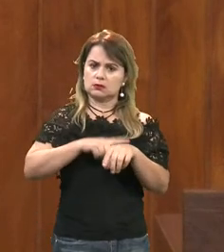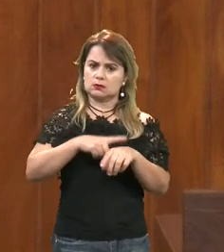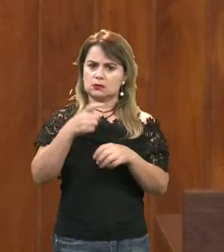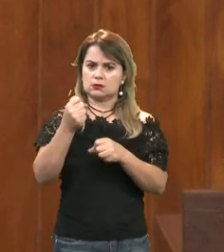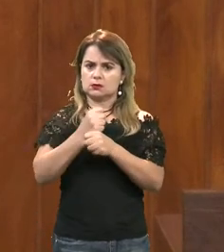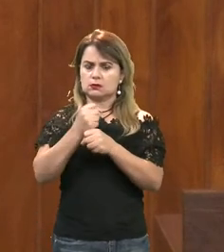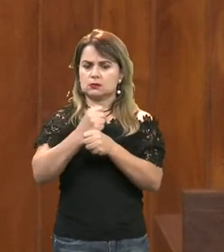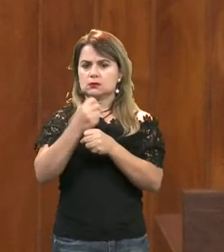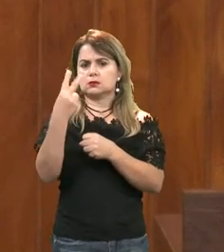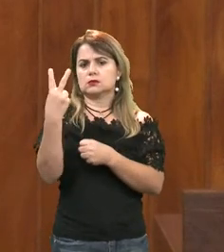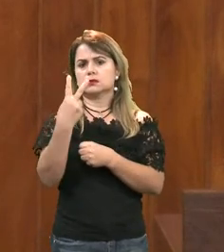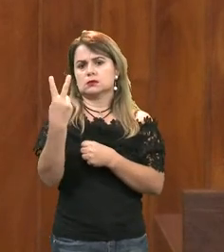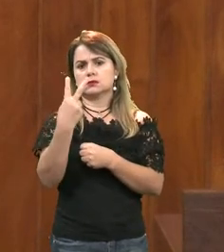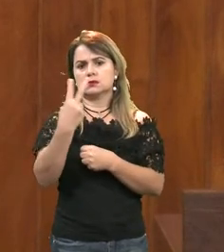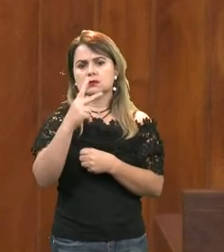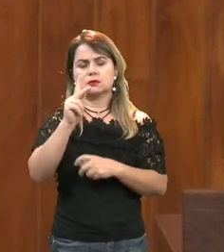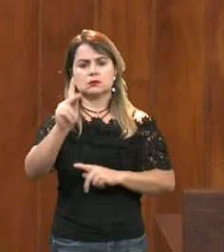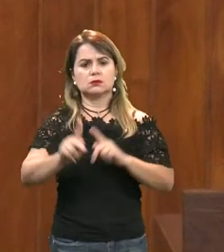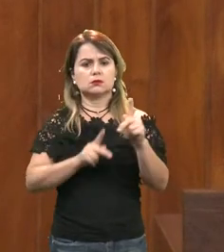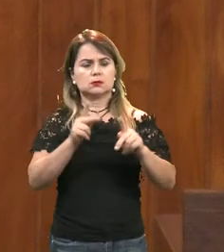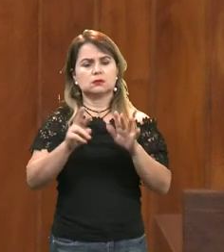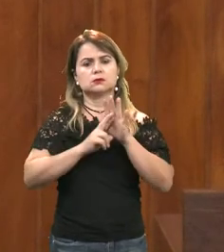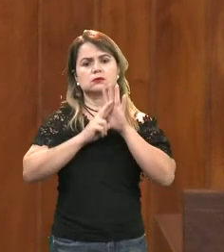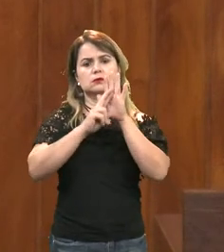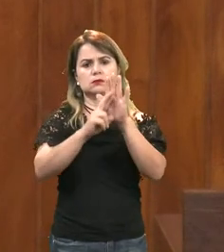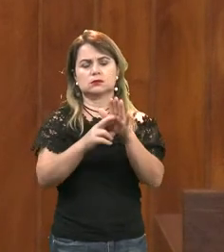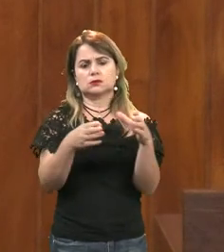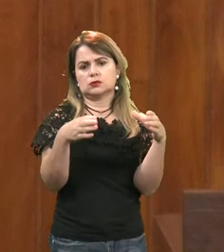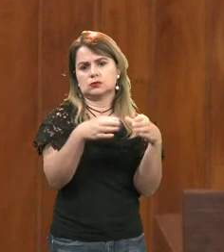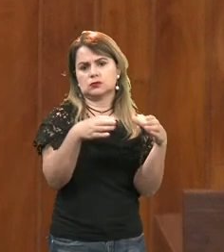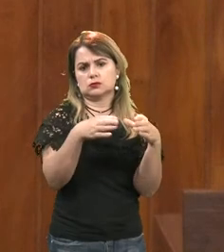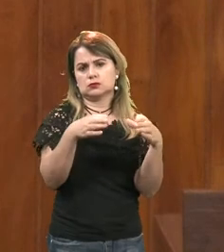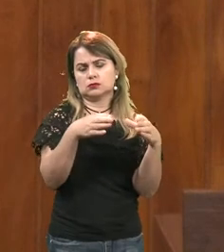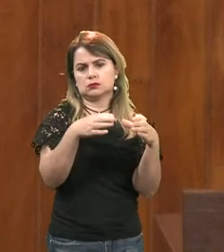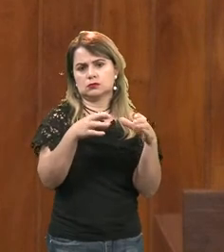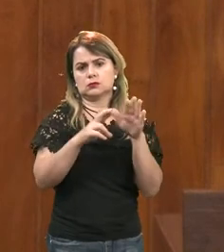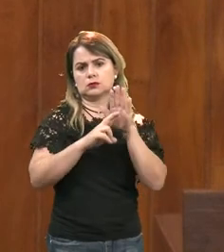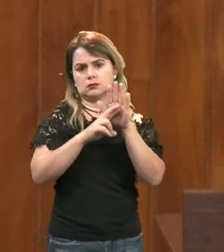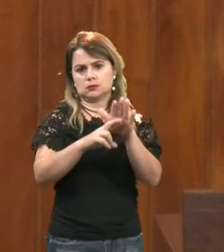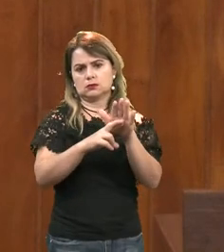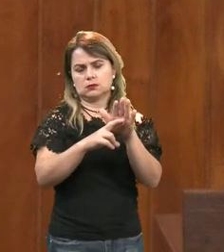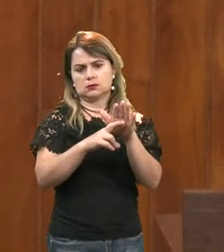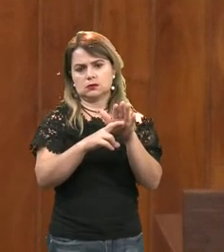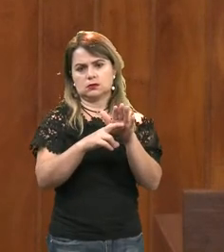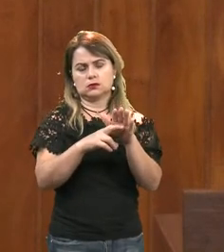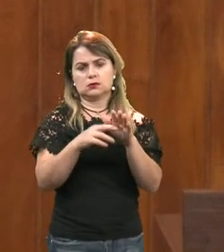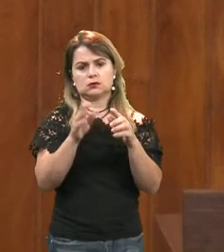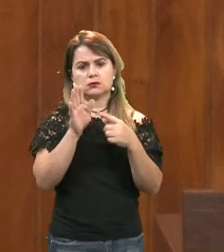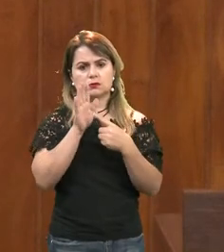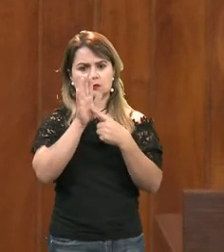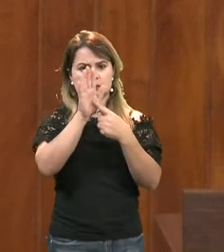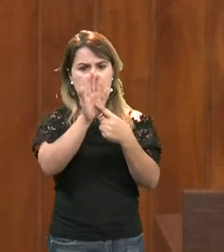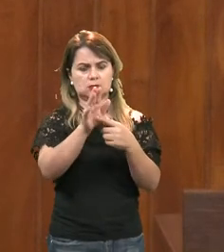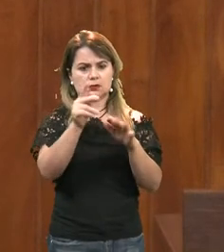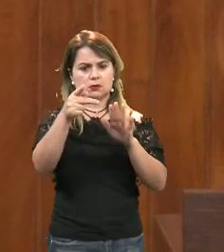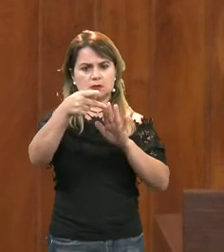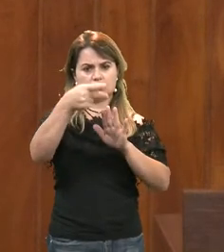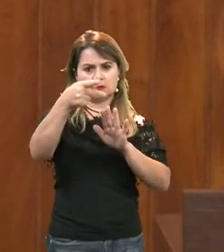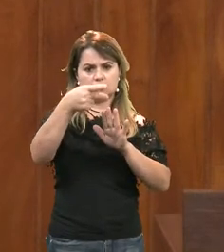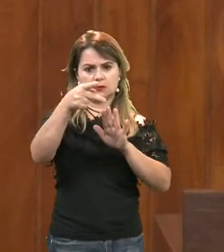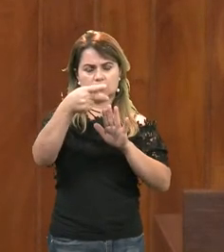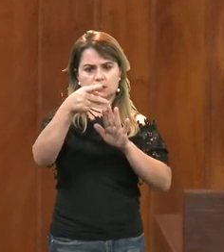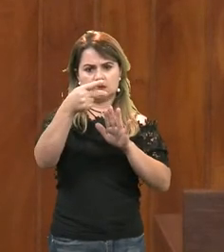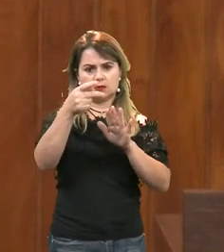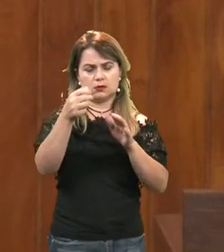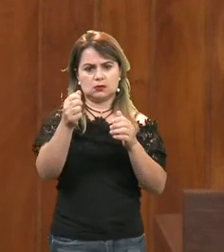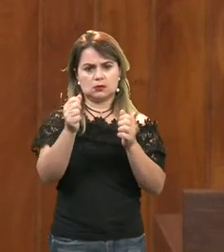Os representantes da primeira composição do comitê serão indicados por meio de portaria do Secretário